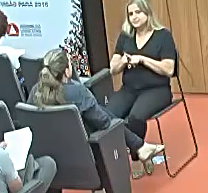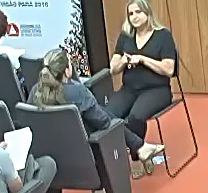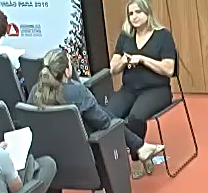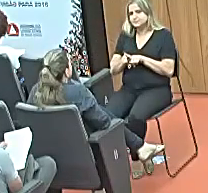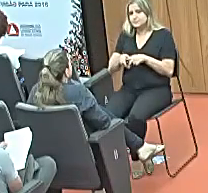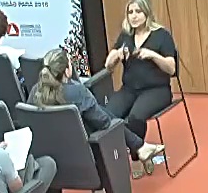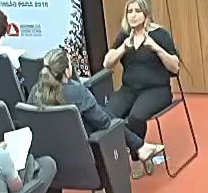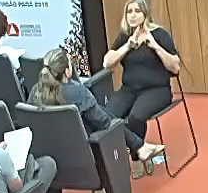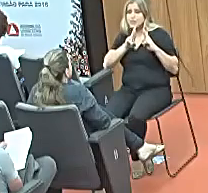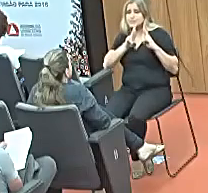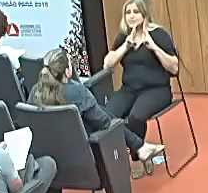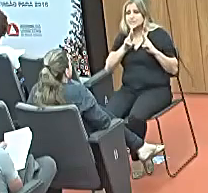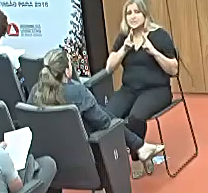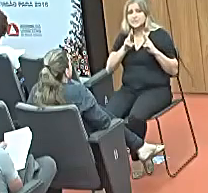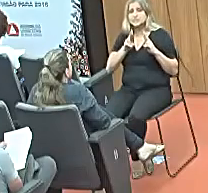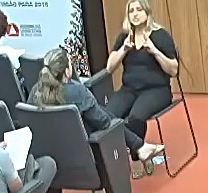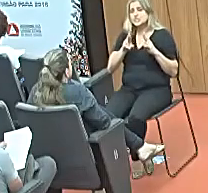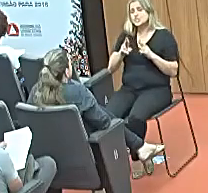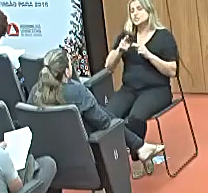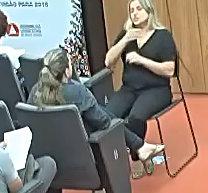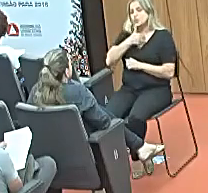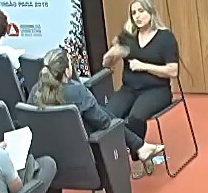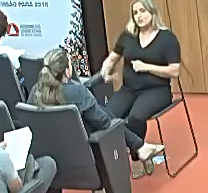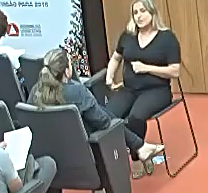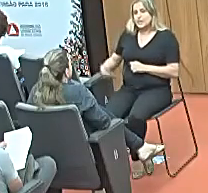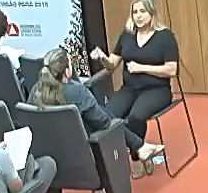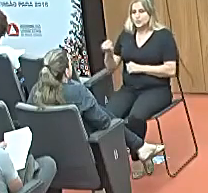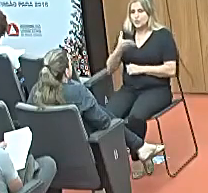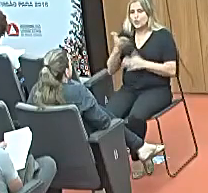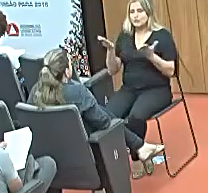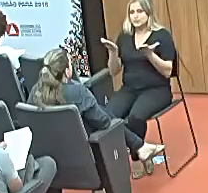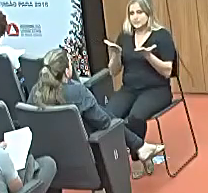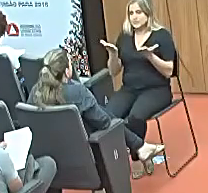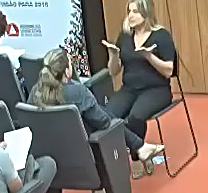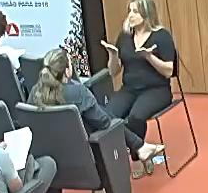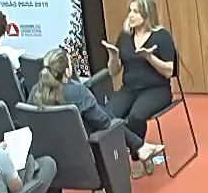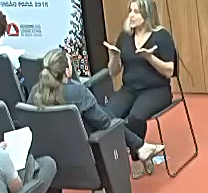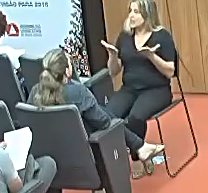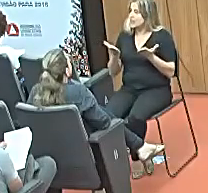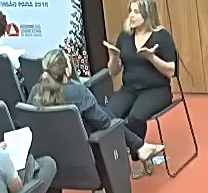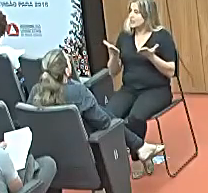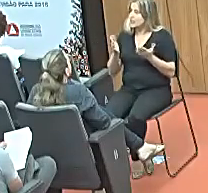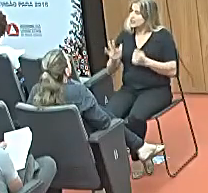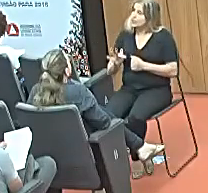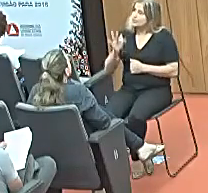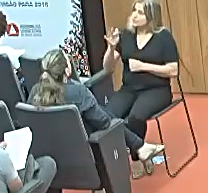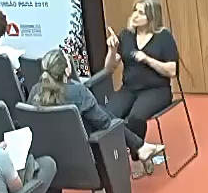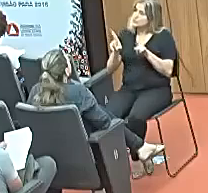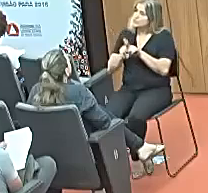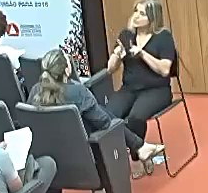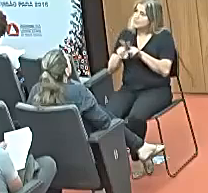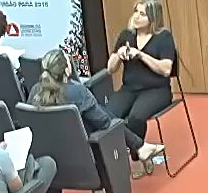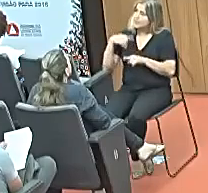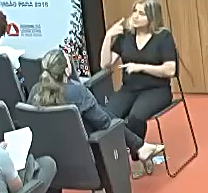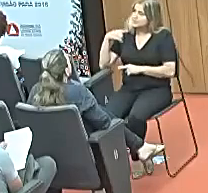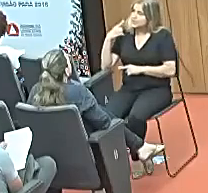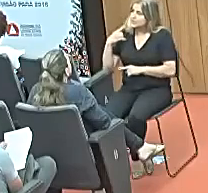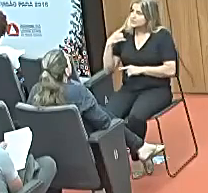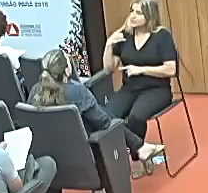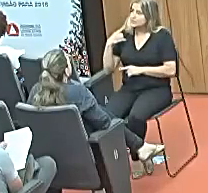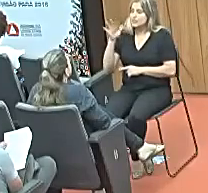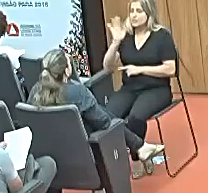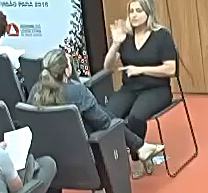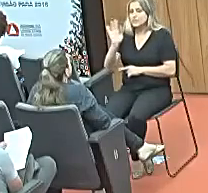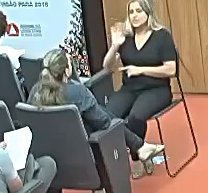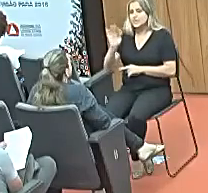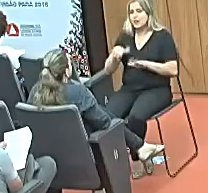pelo representante né do do atual governo e pelo nosso futuro deputado federal é mas